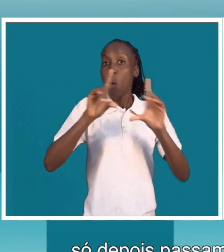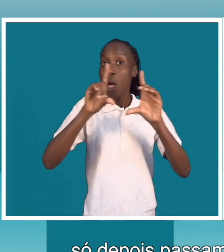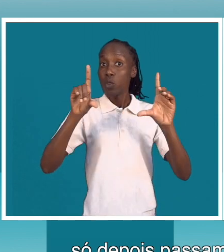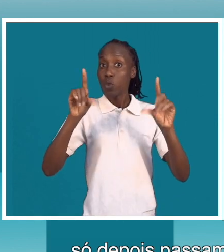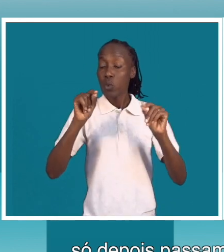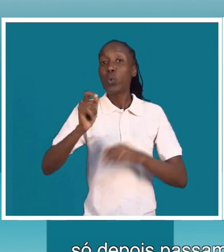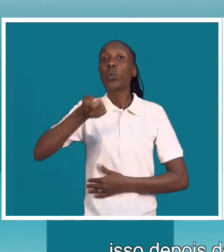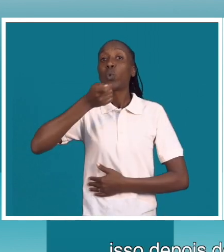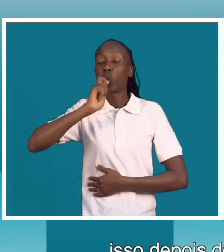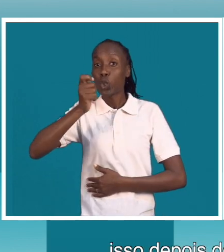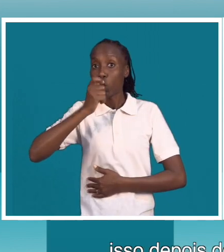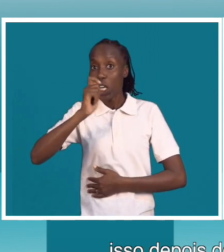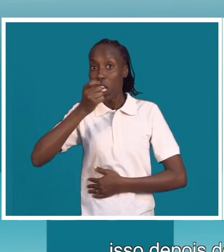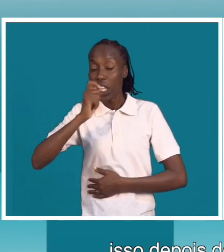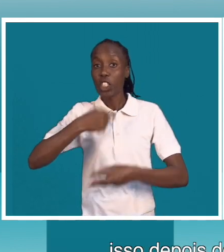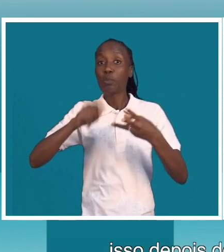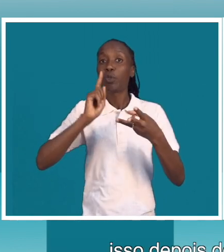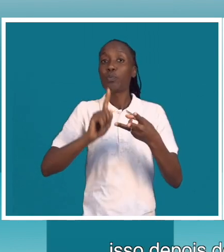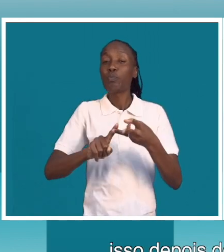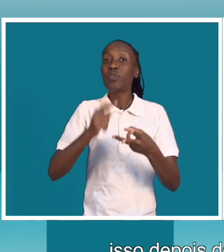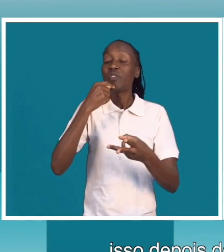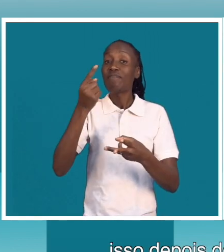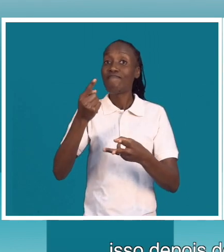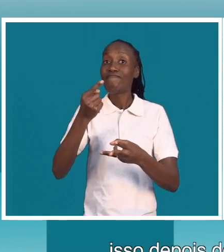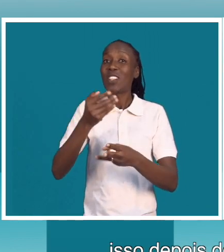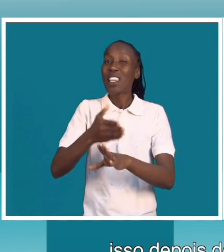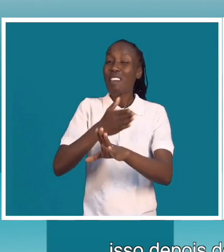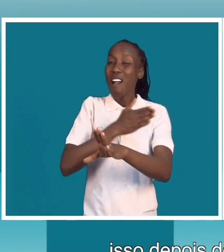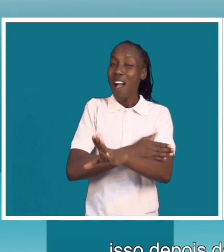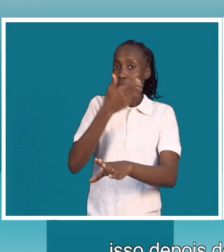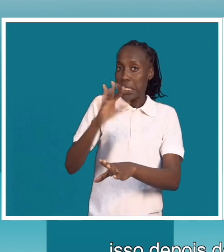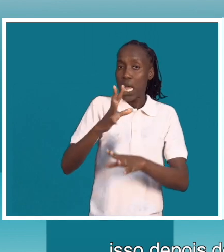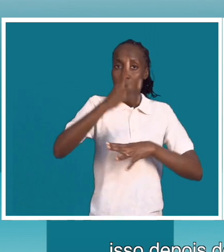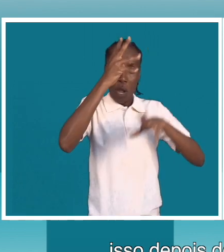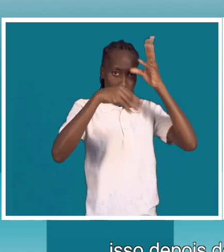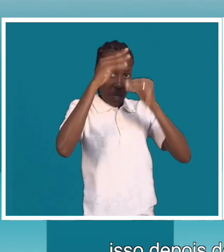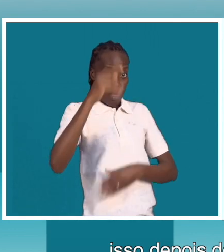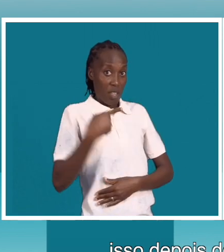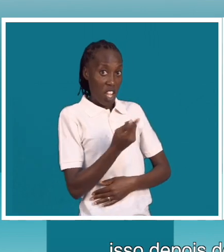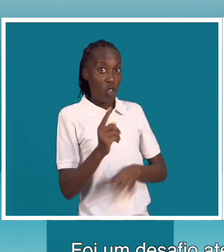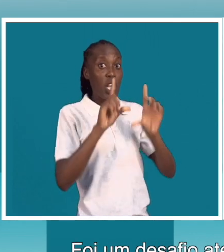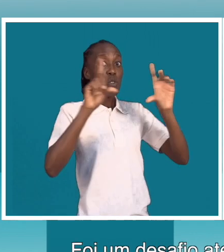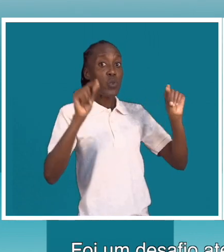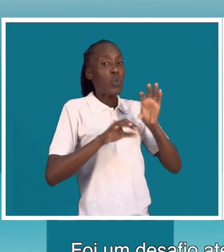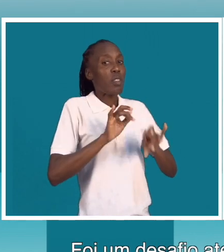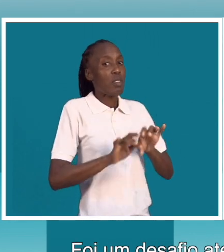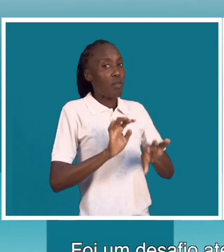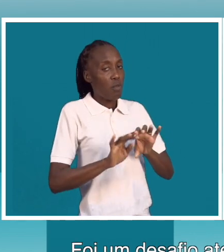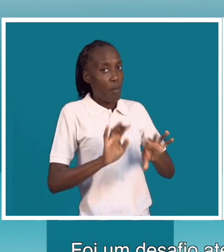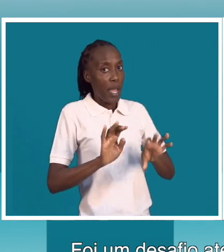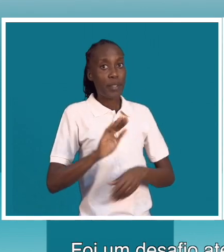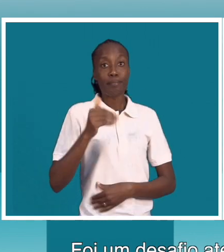jornalismo. Isso depois também já termos visto a questão da informática. Então foi um